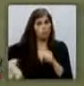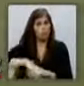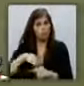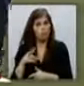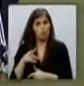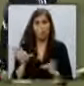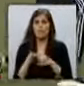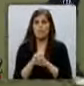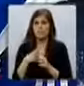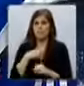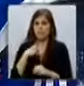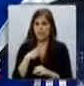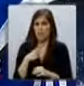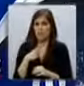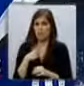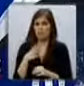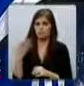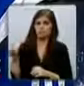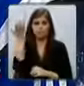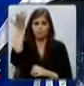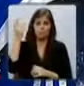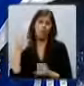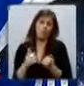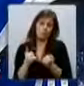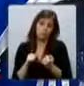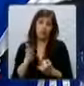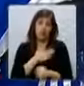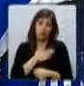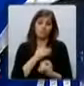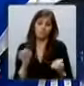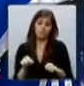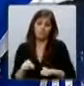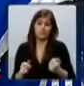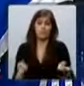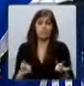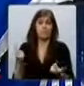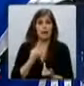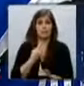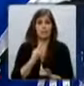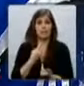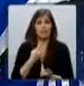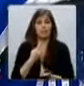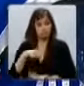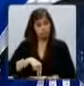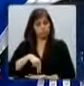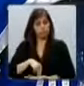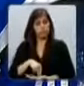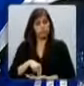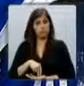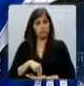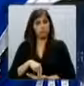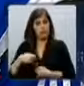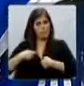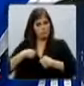Uma equipa que quer ser protagonista implica riscos, implica ter a personalidade sob